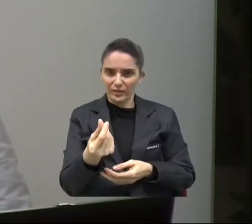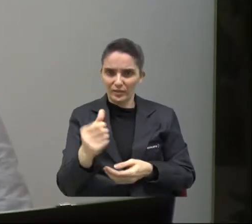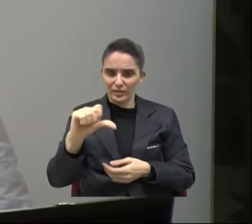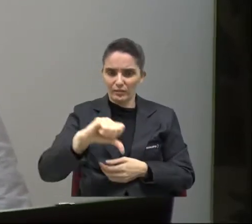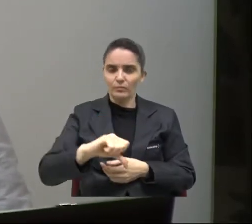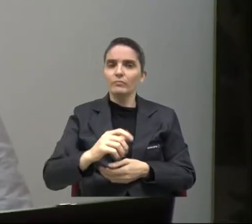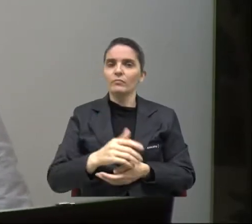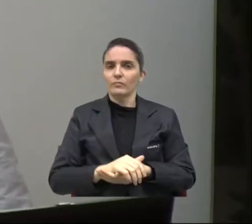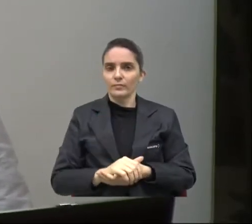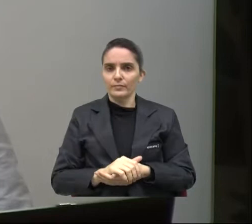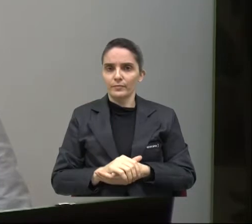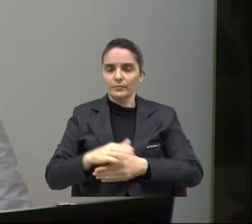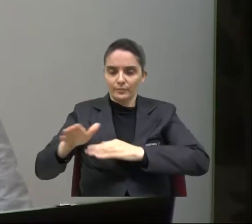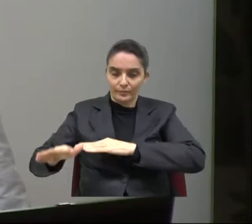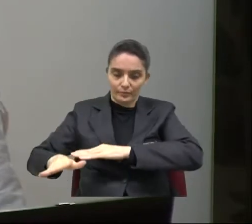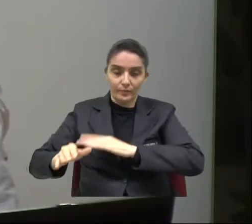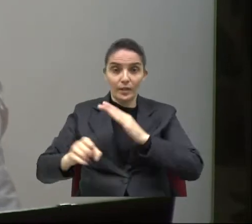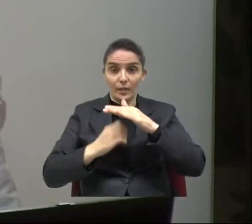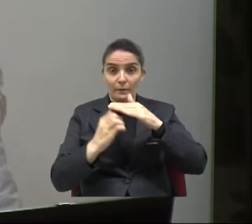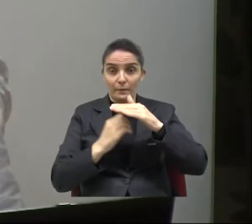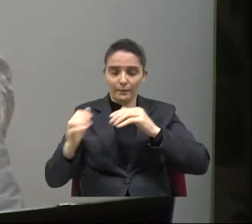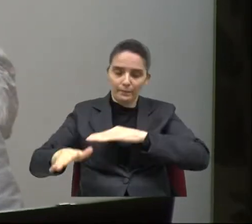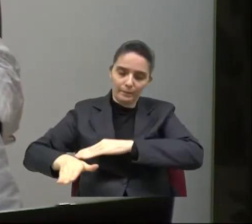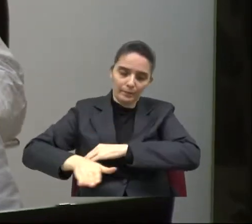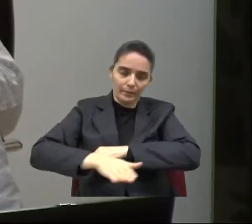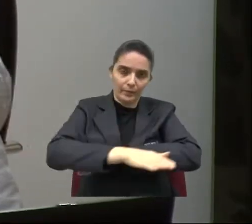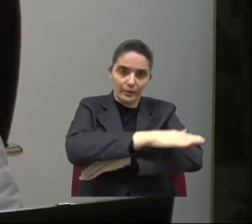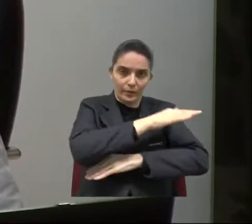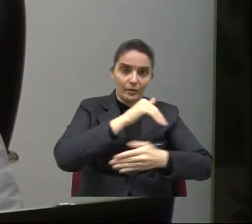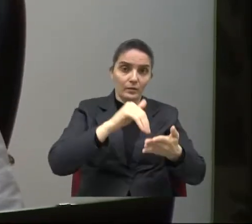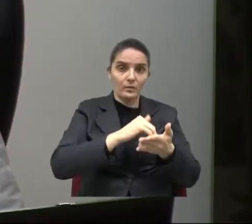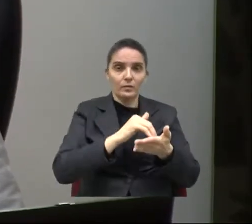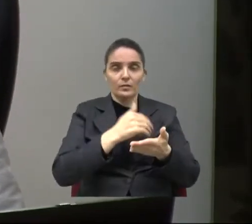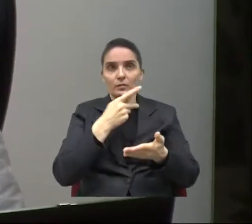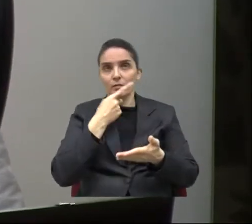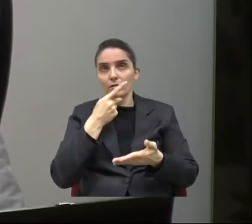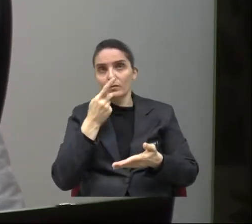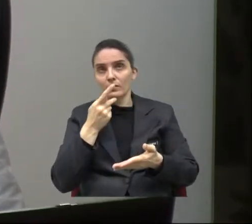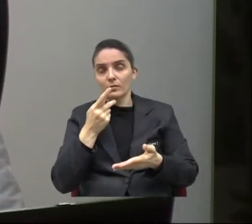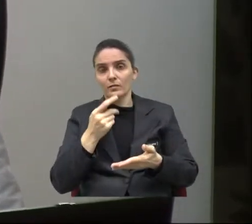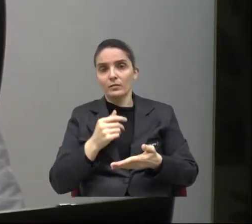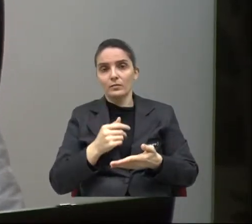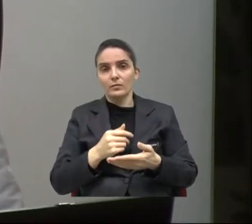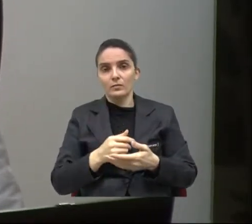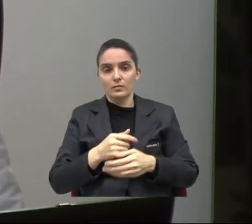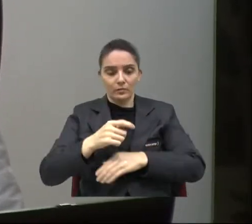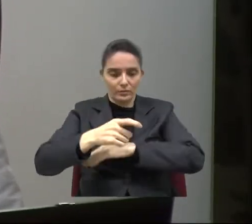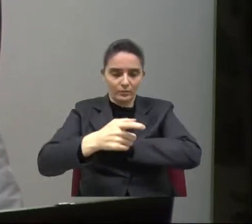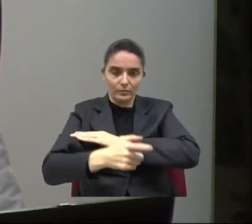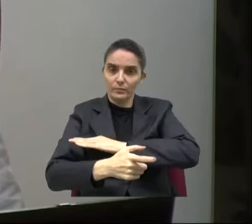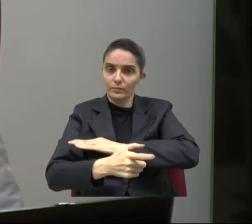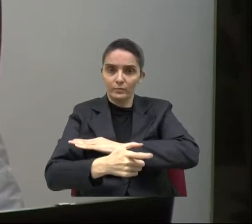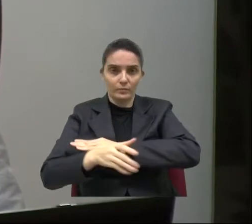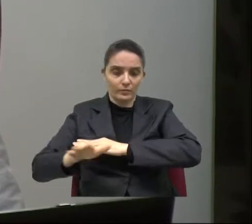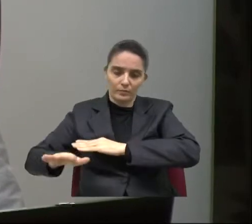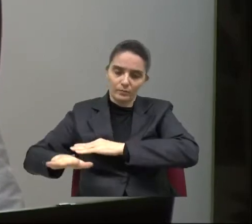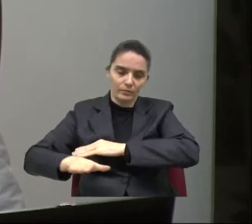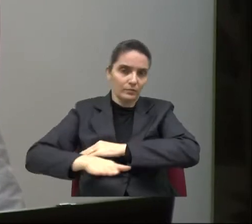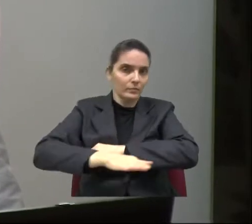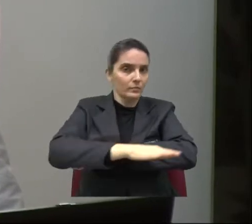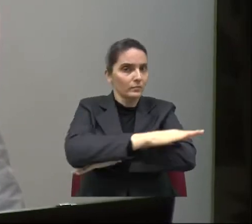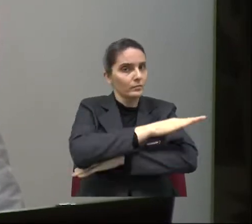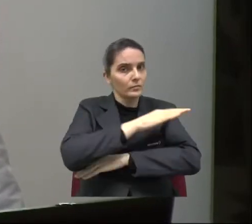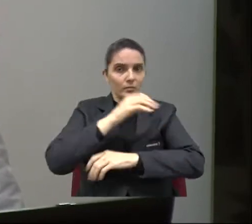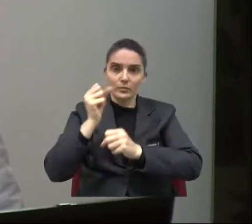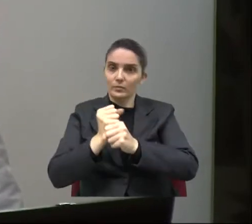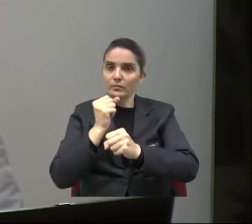E em relação ao tapa-buraco, Vaguinho, segundo o secretário, ele passou na comissão, o tapa-buraco não tampa buraco de obra da